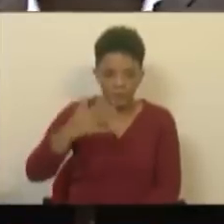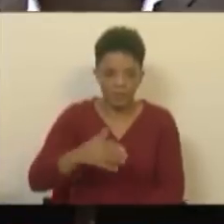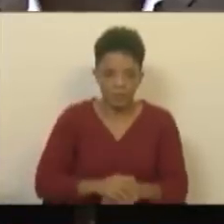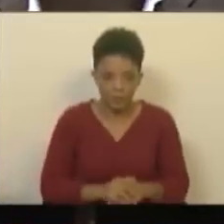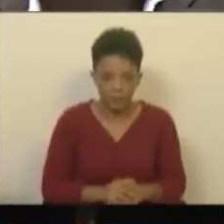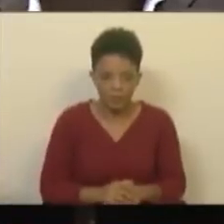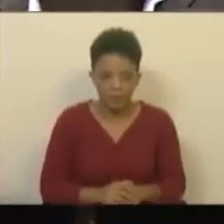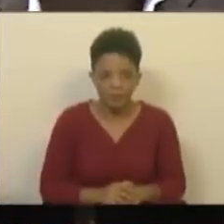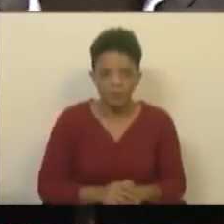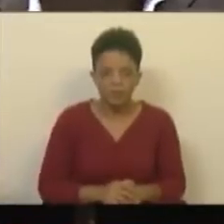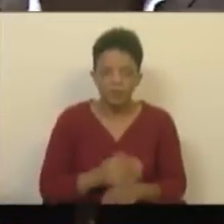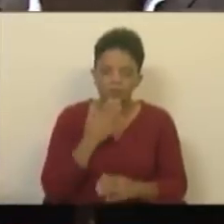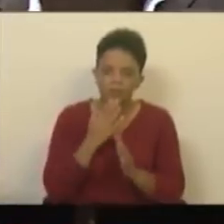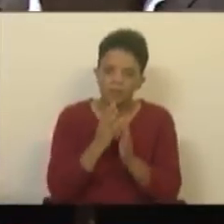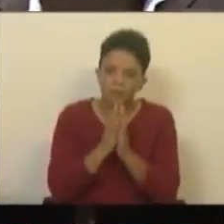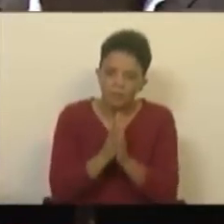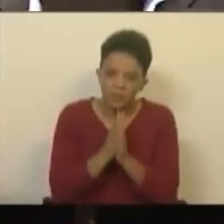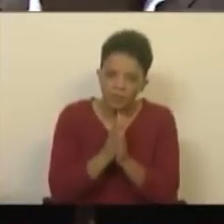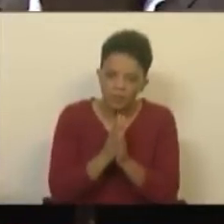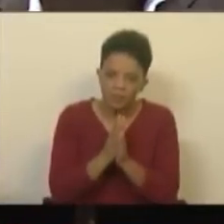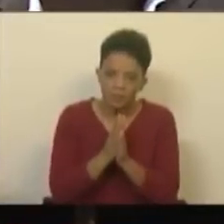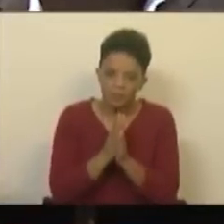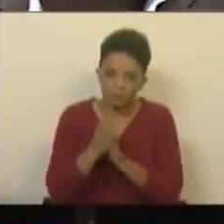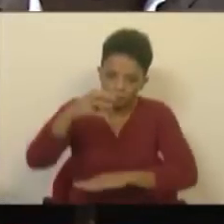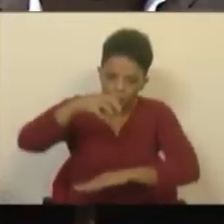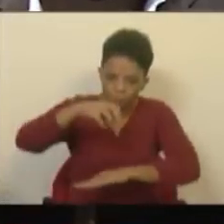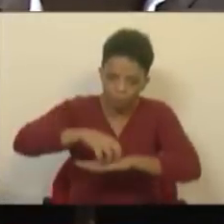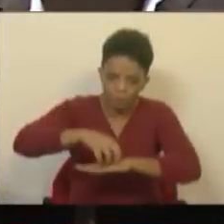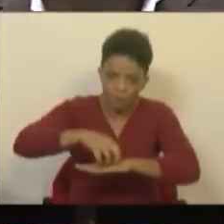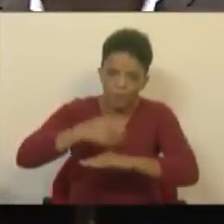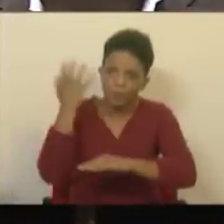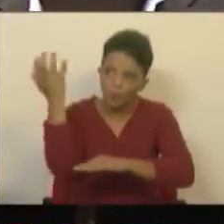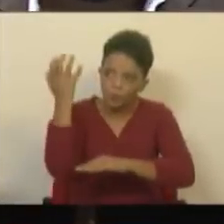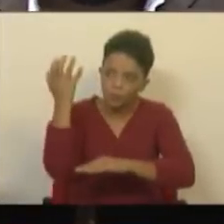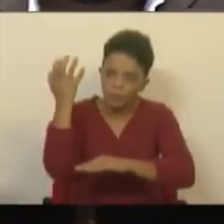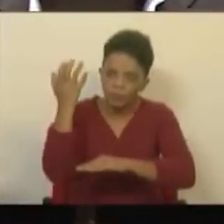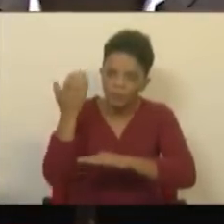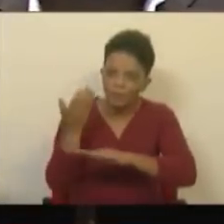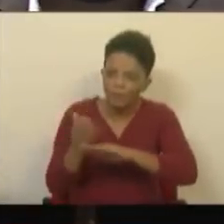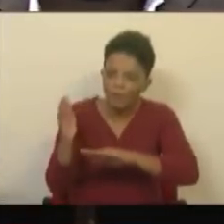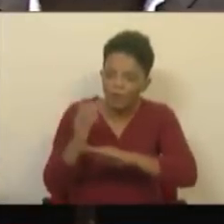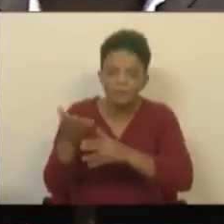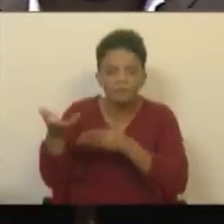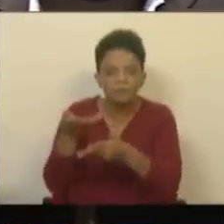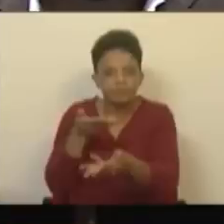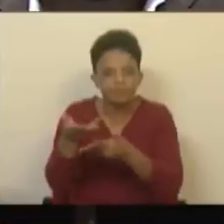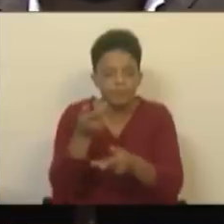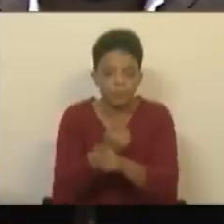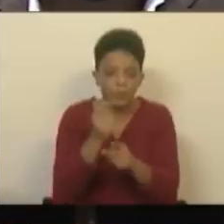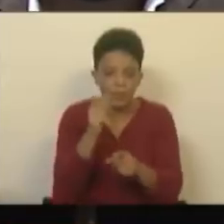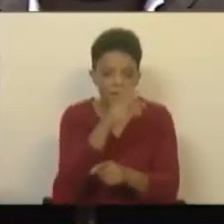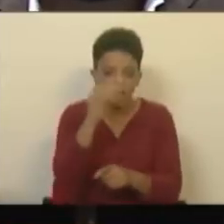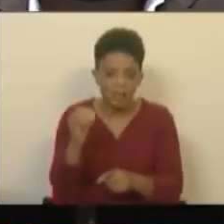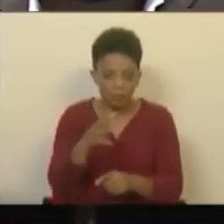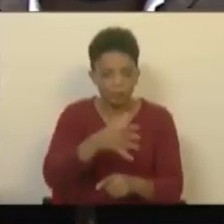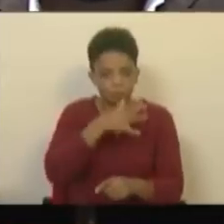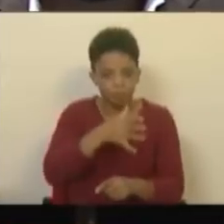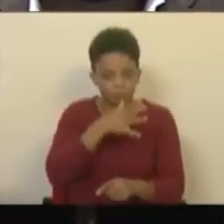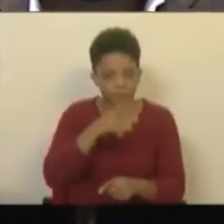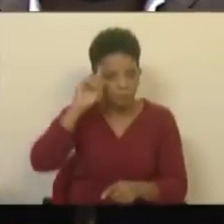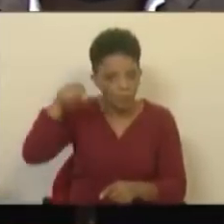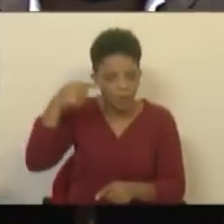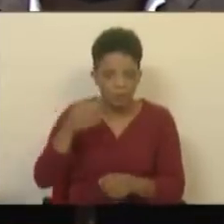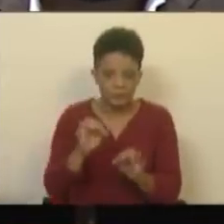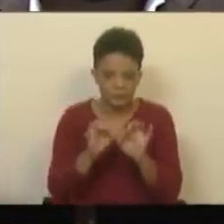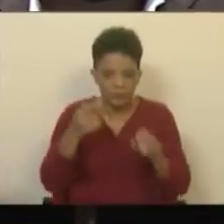queria fazer um apelo Converse com as estruturas de cultura que ficaram de fora porque há um erro na intervenção que fez que era bom que soubesse